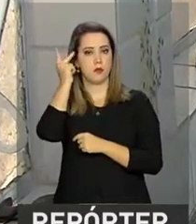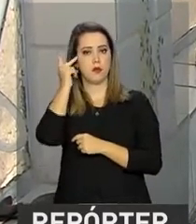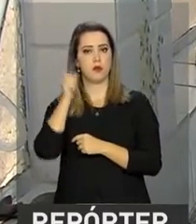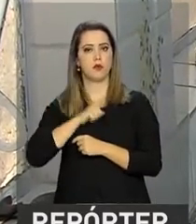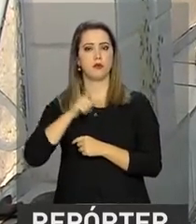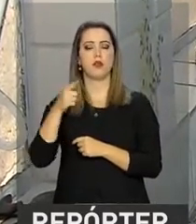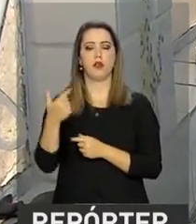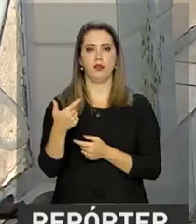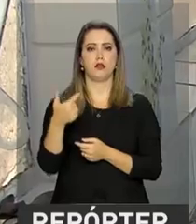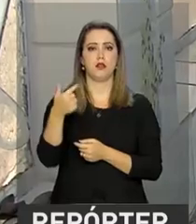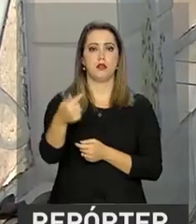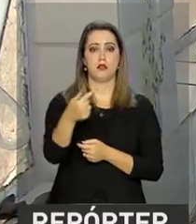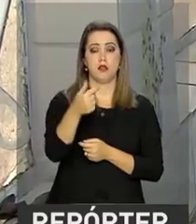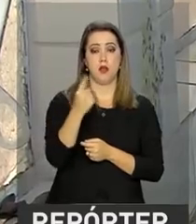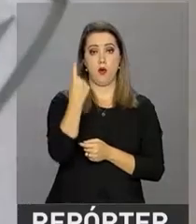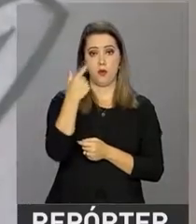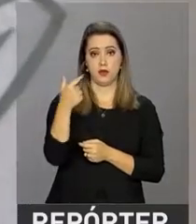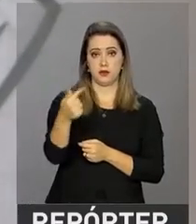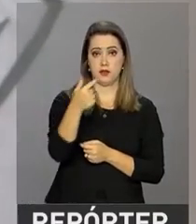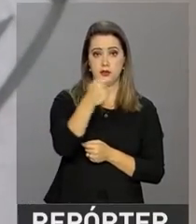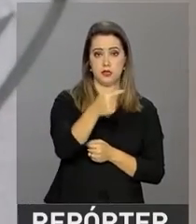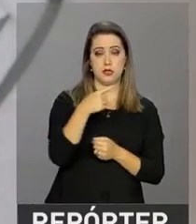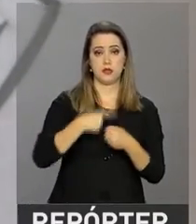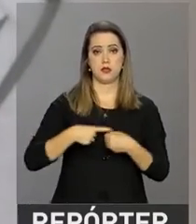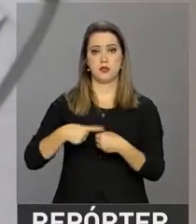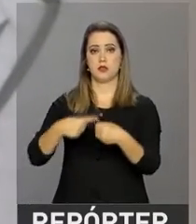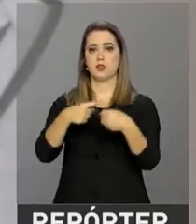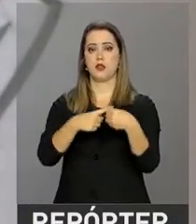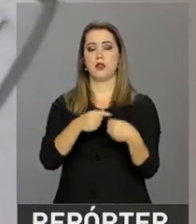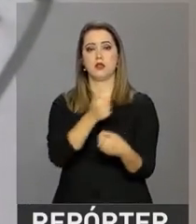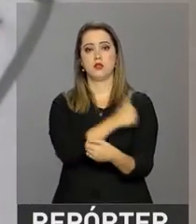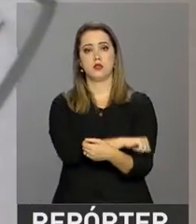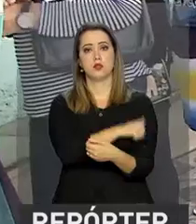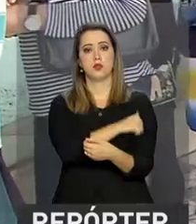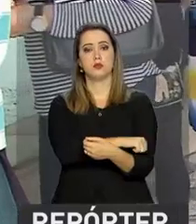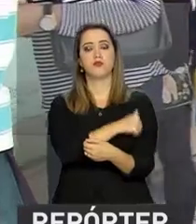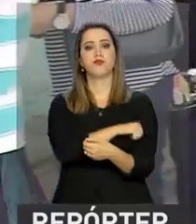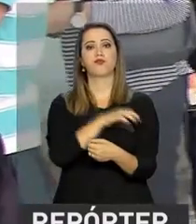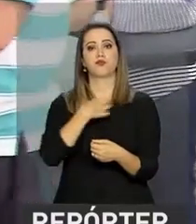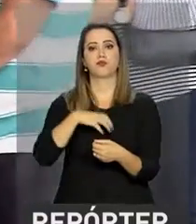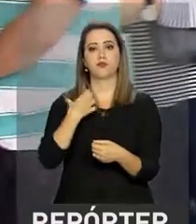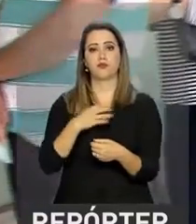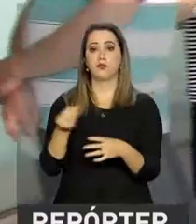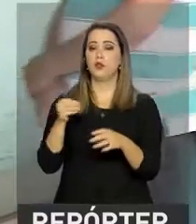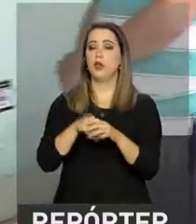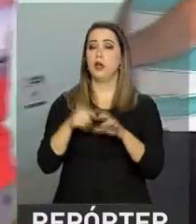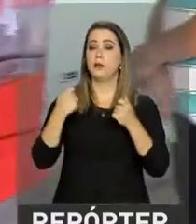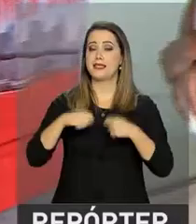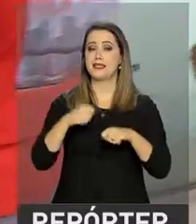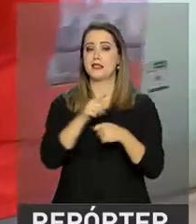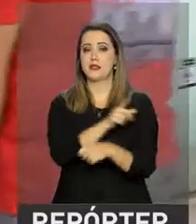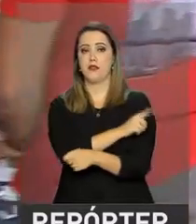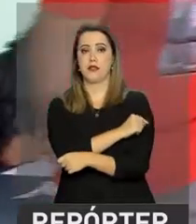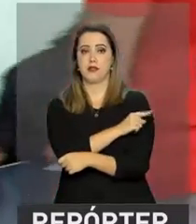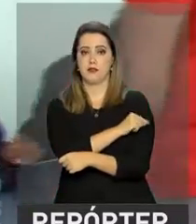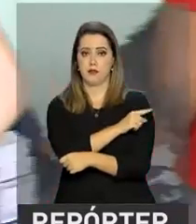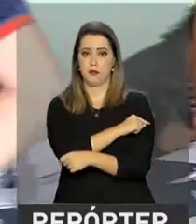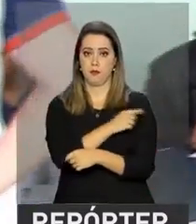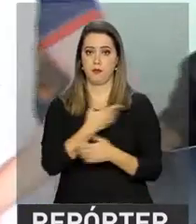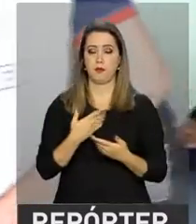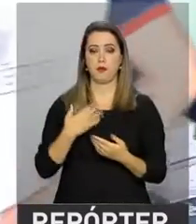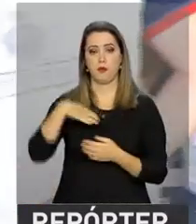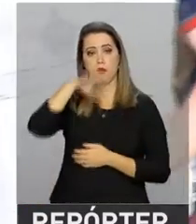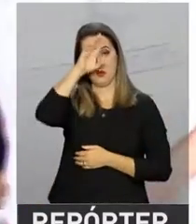77 cidades dos estados de são paulo rio de janeiro bahia incluídas na campanha da vacina de febre amarela